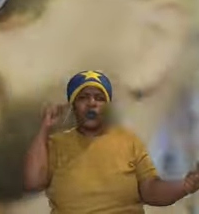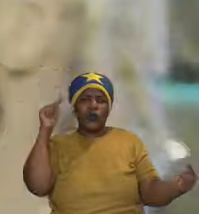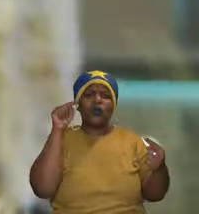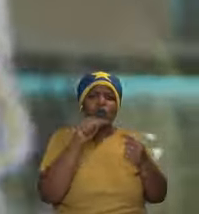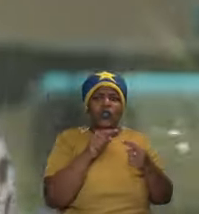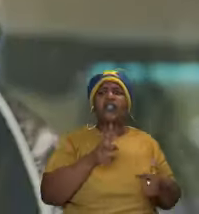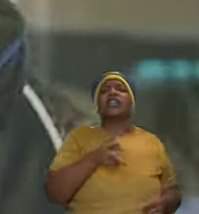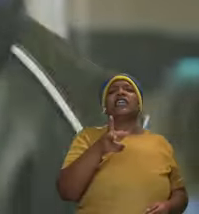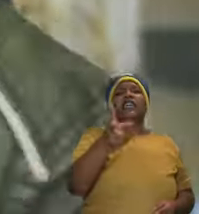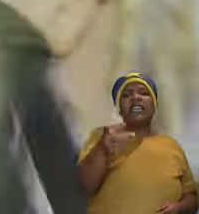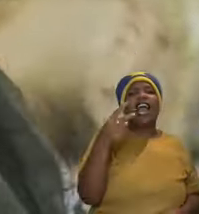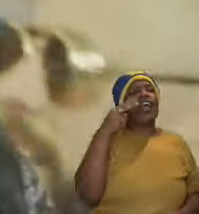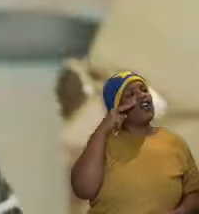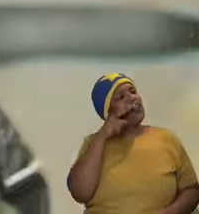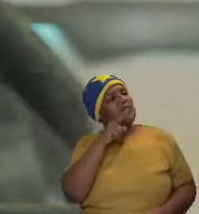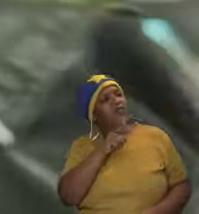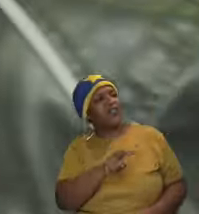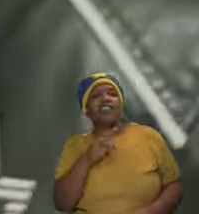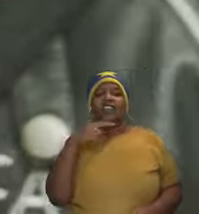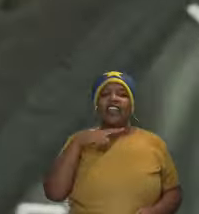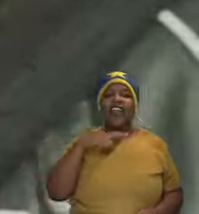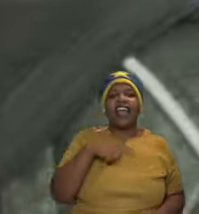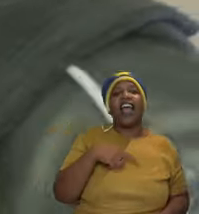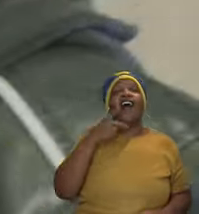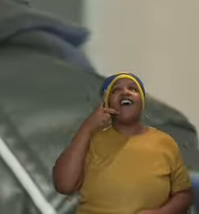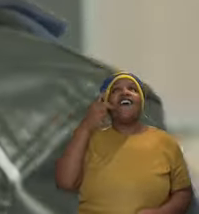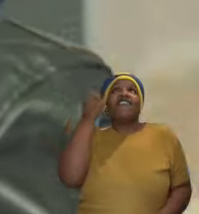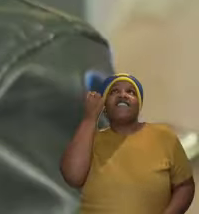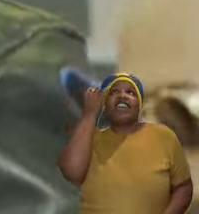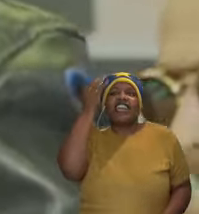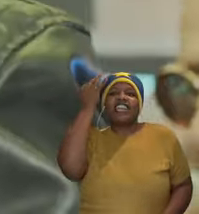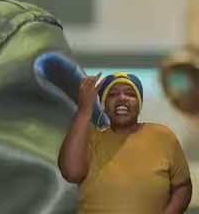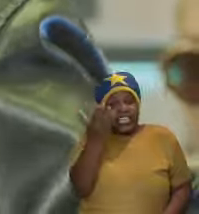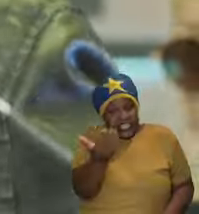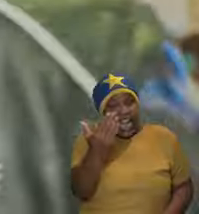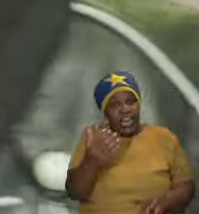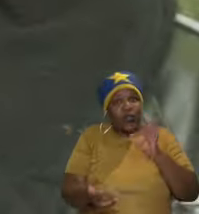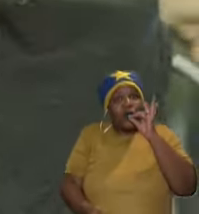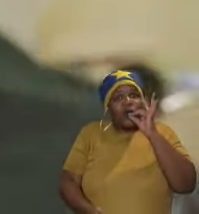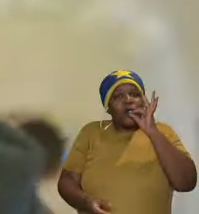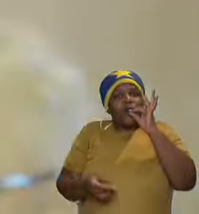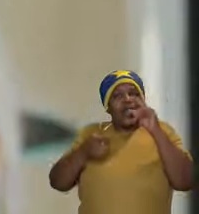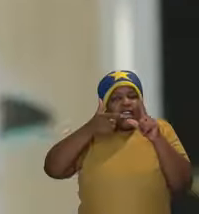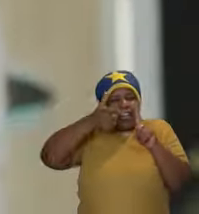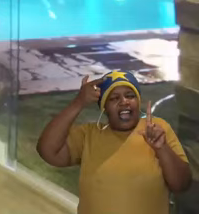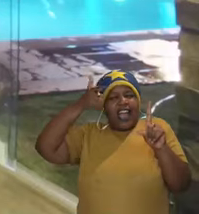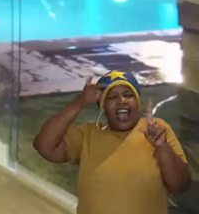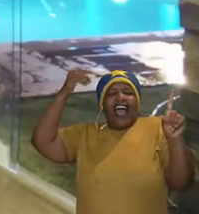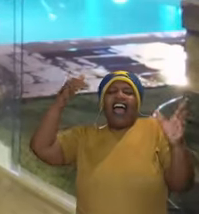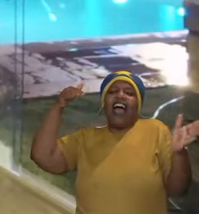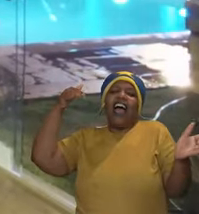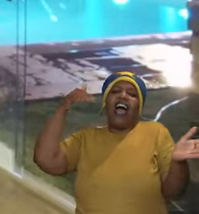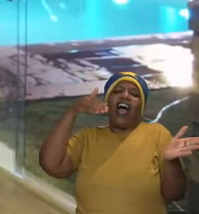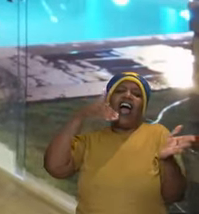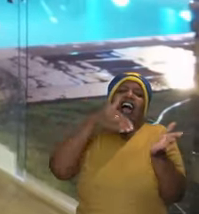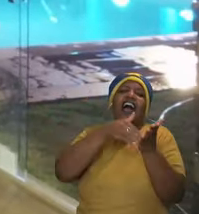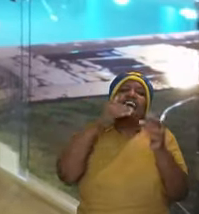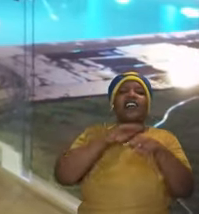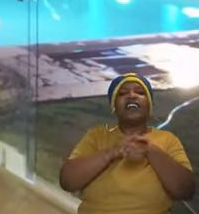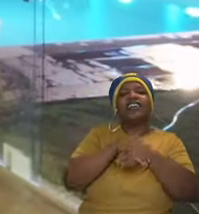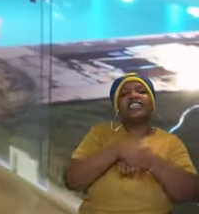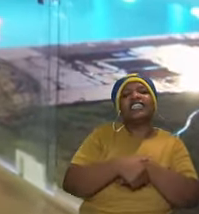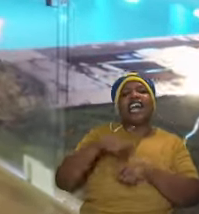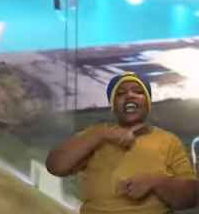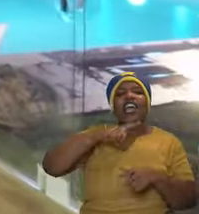free. Já vi nas naves e aprecia a viagem, traz a hidro que o cupido, flechas doninha mais tarde. Esse universo selvagem